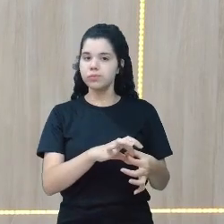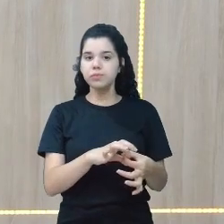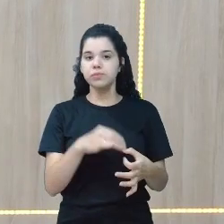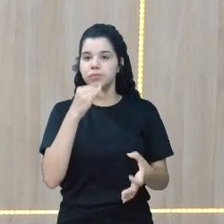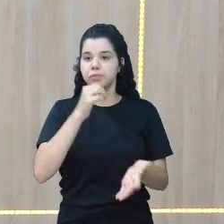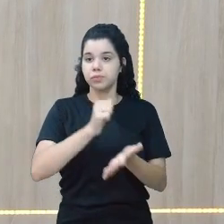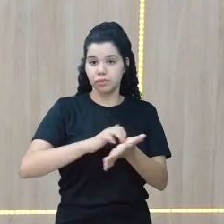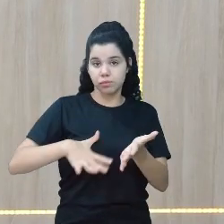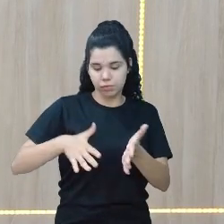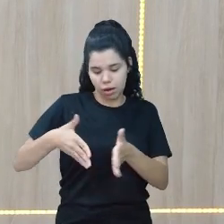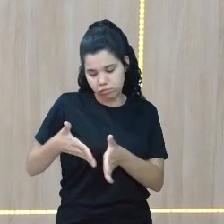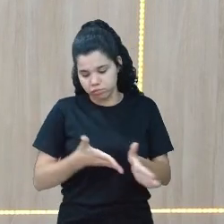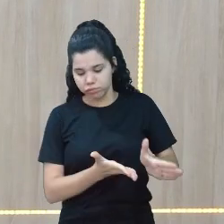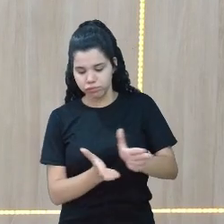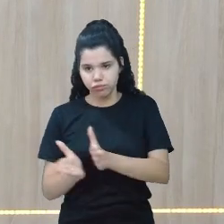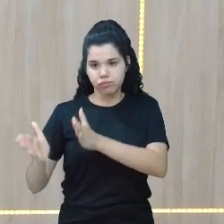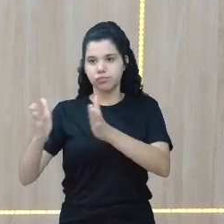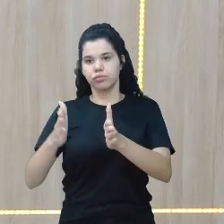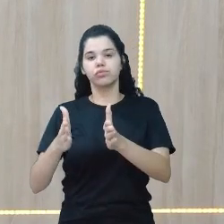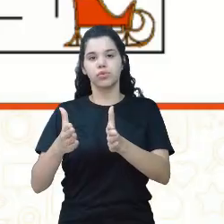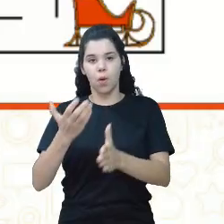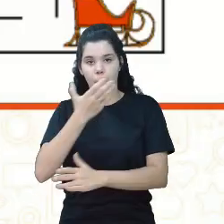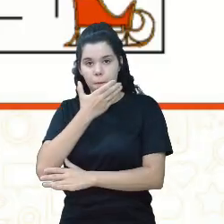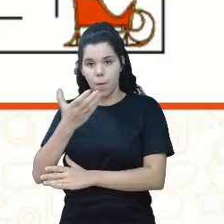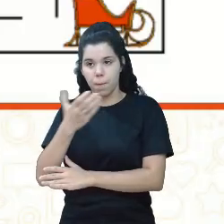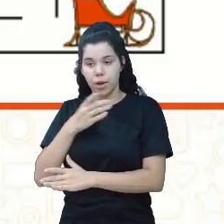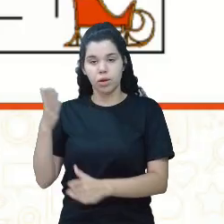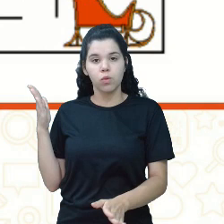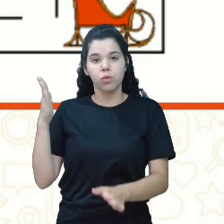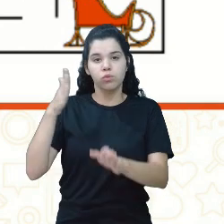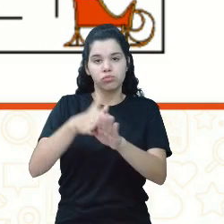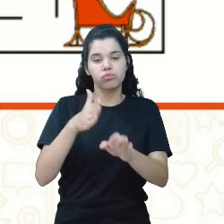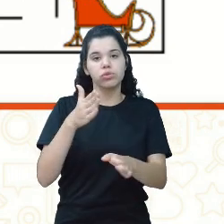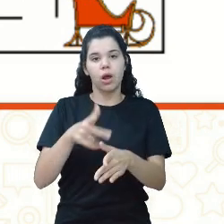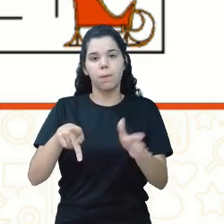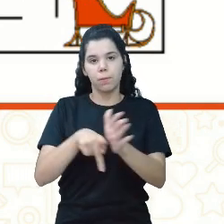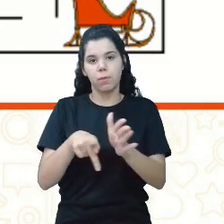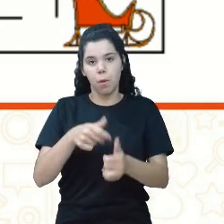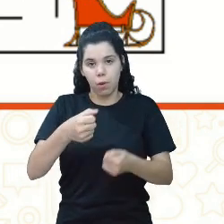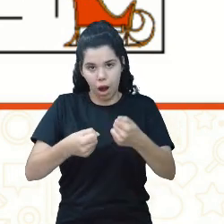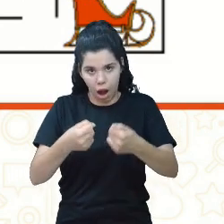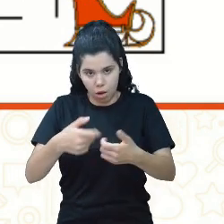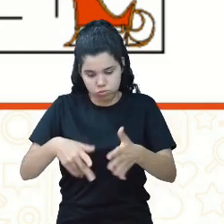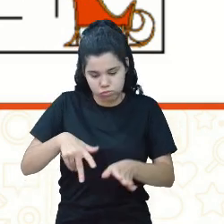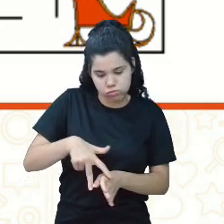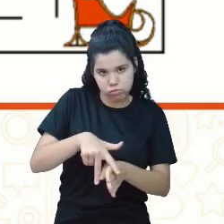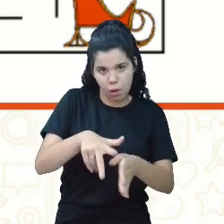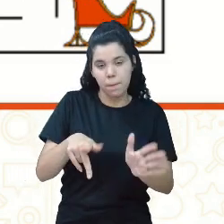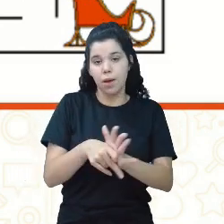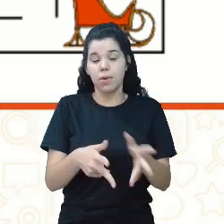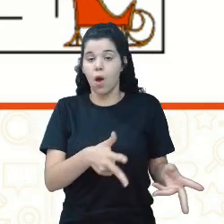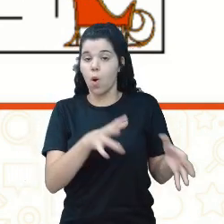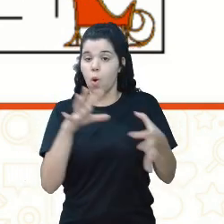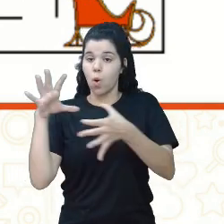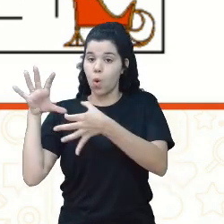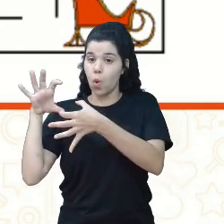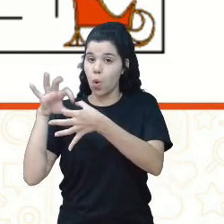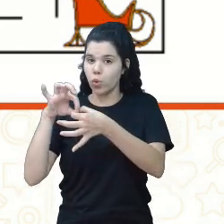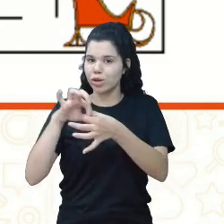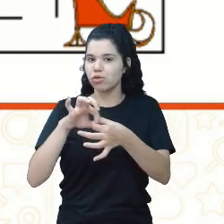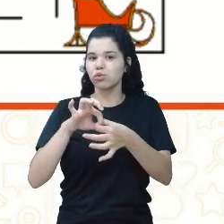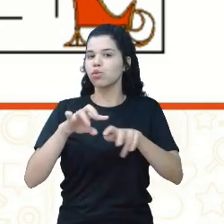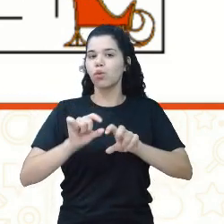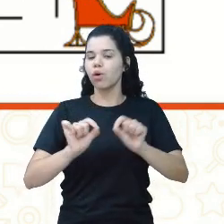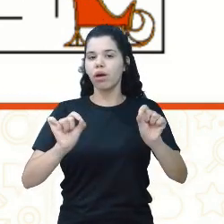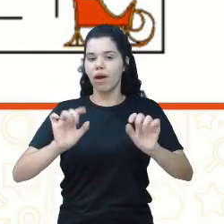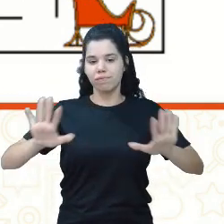né, que é para seguir o caminho, Papai Noel para encontrar o trenó, por exemplo. Então, a gente está trazendo um contexto, né, um contexto do Natal,